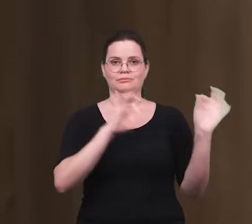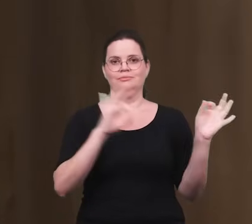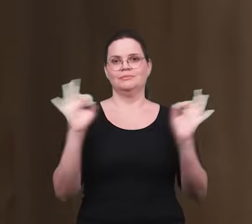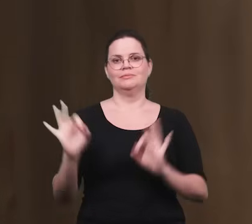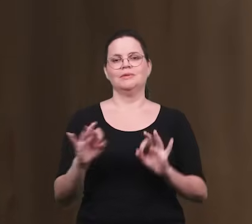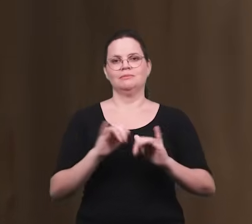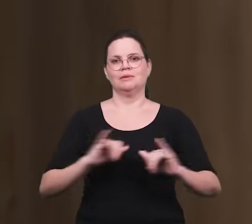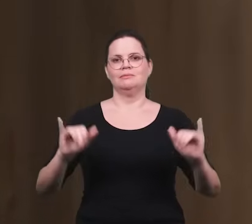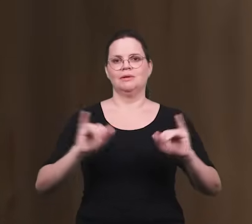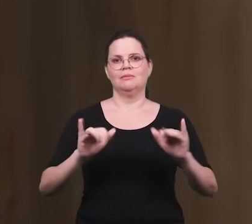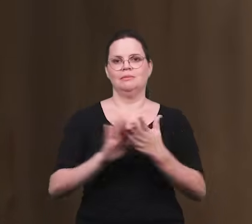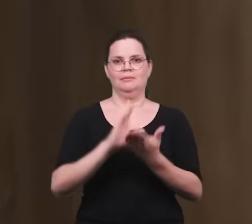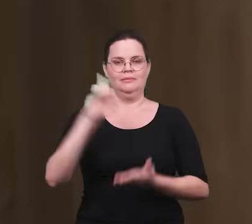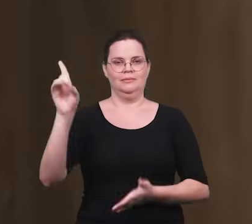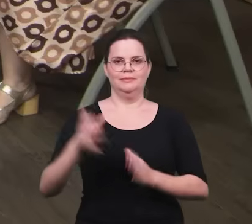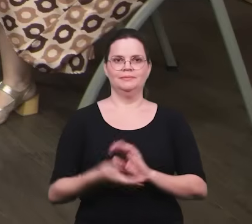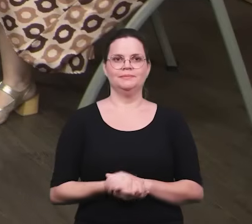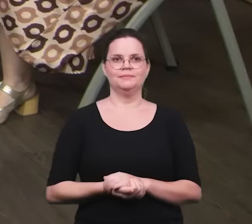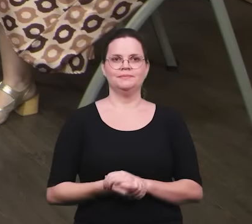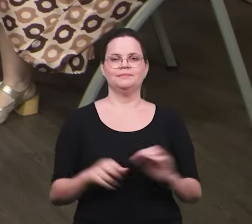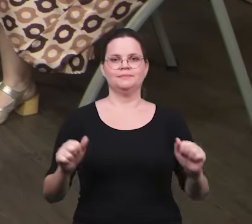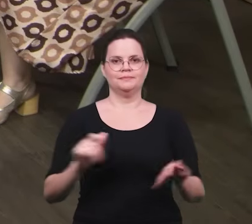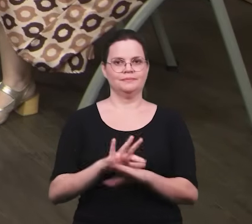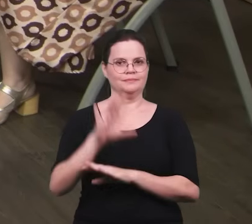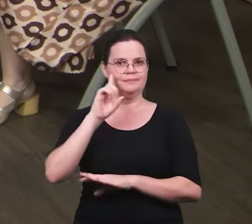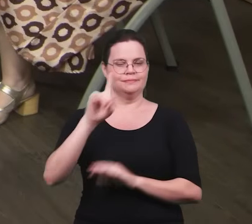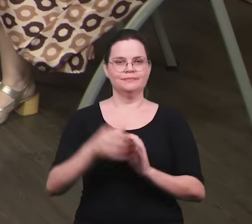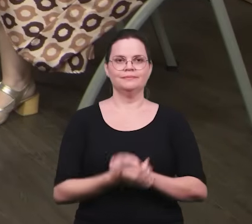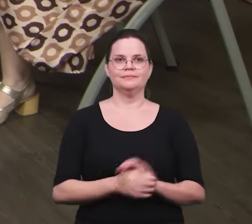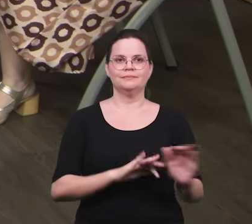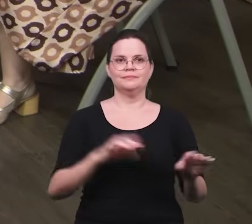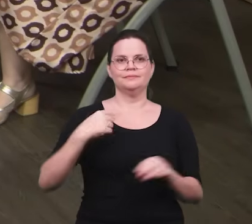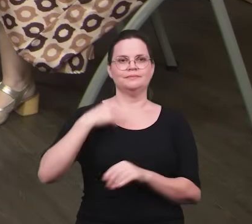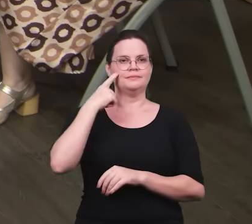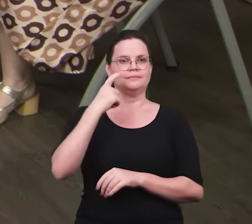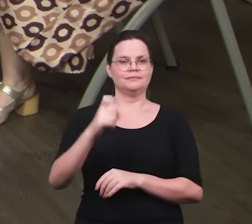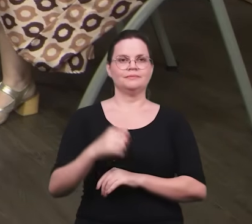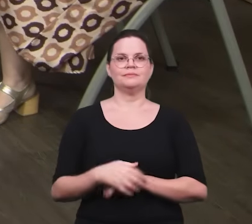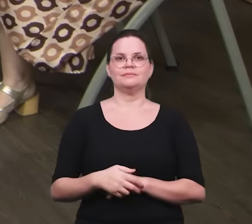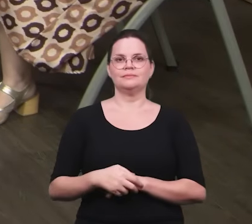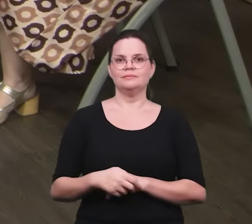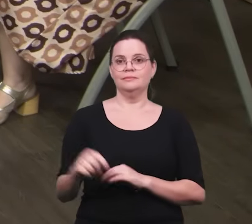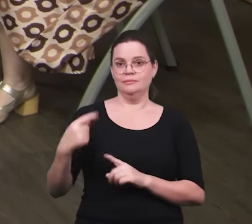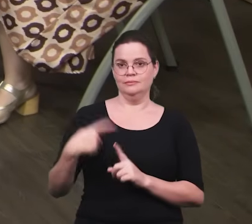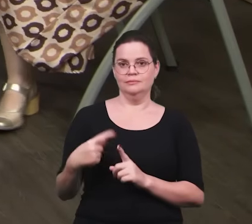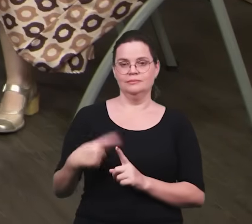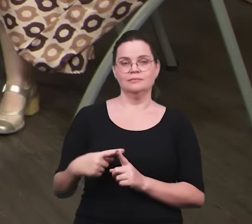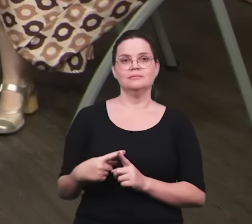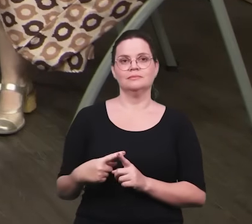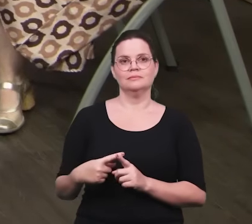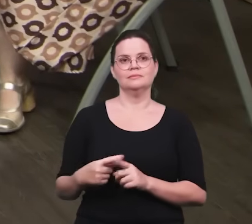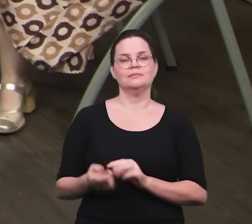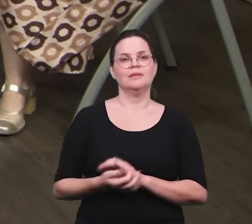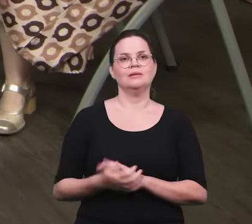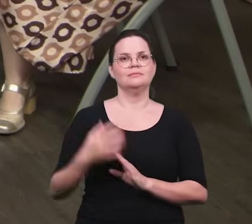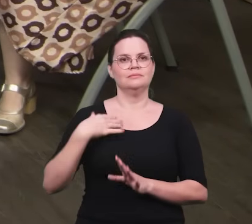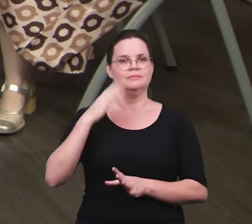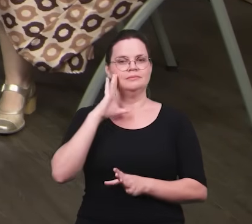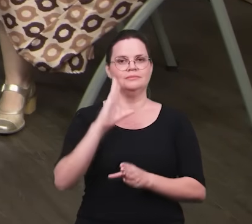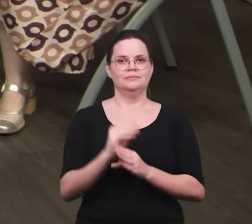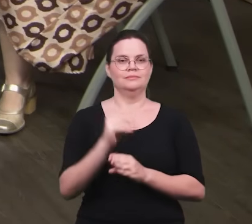levando a palavra do Senhor. Glória a Deus. E é interessante, Júlio, mais uma vez,